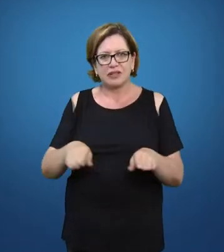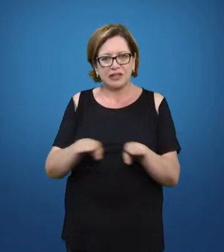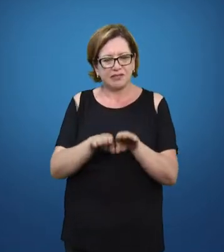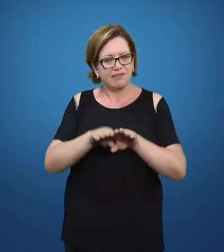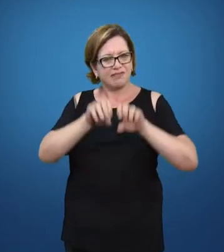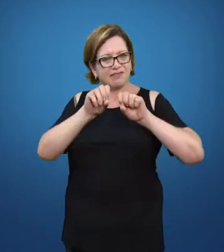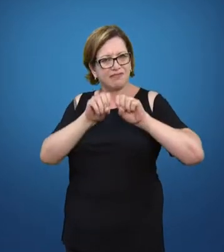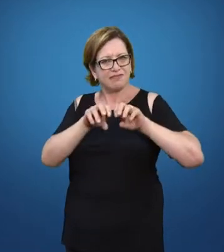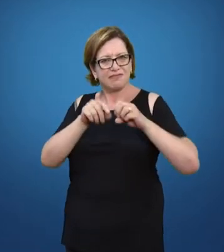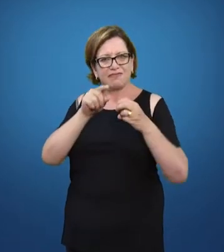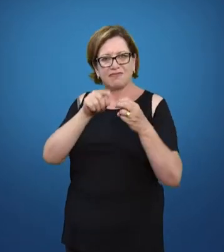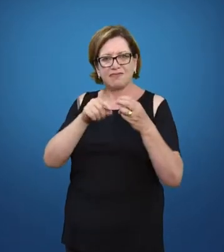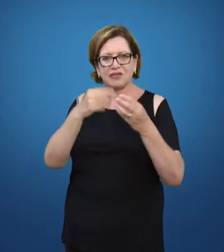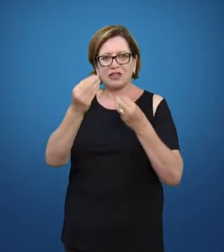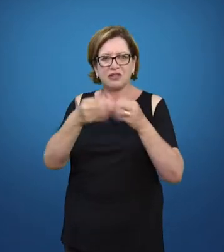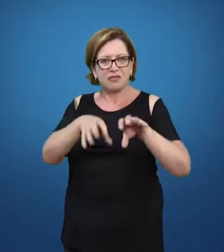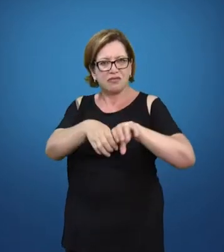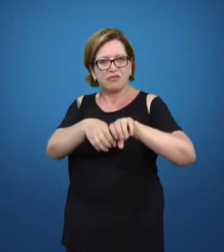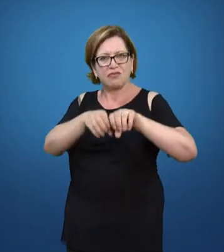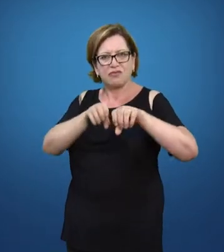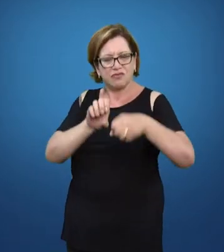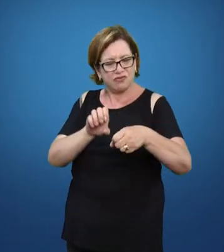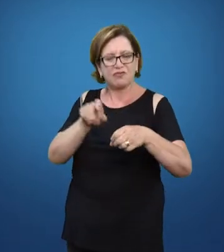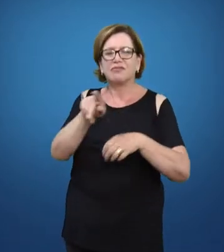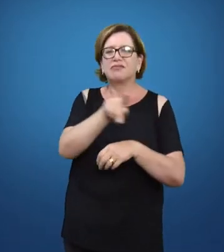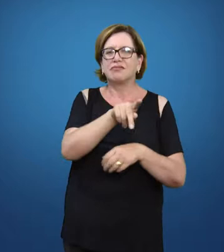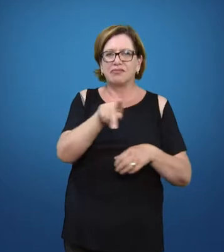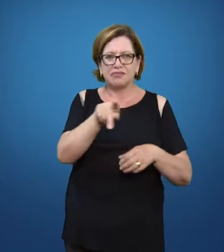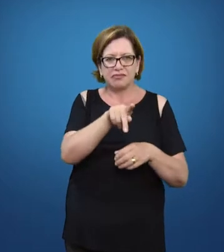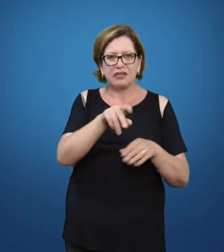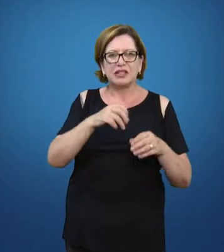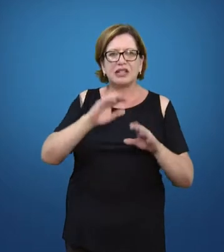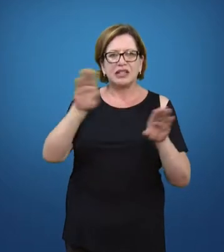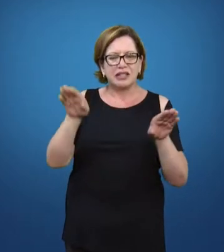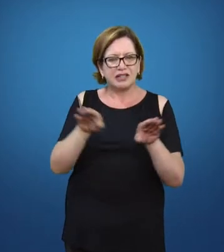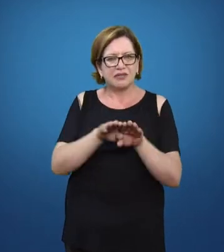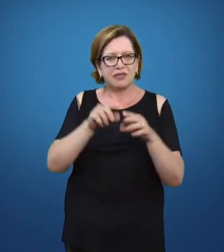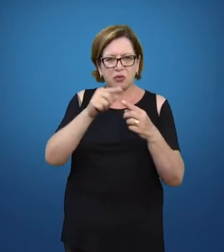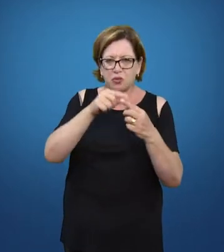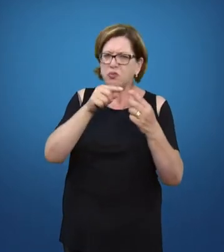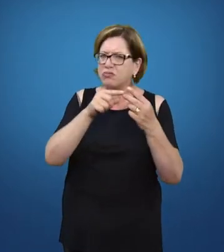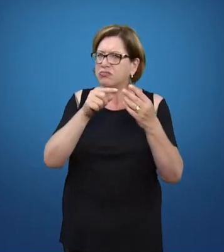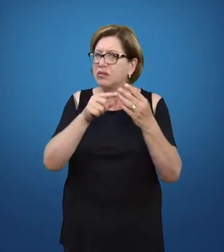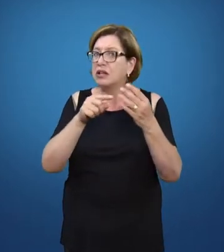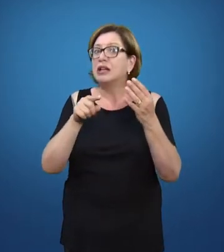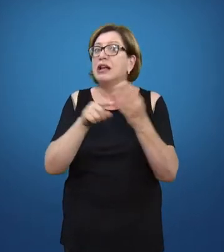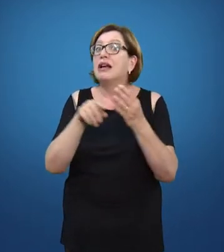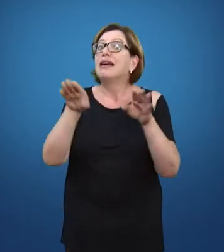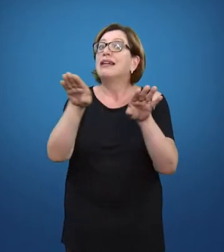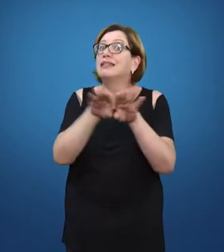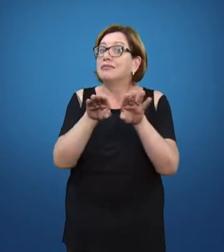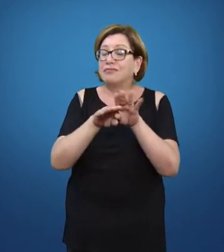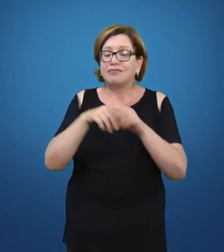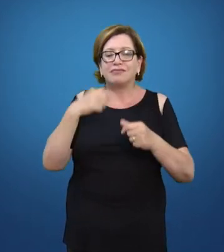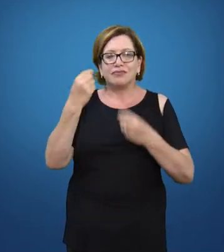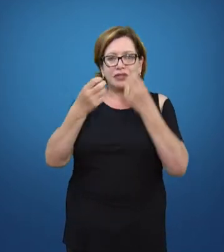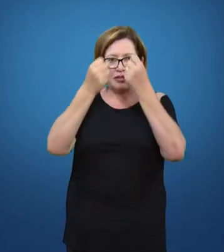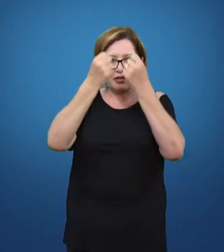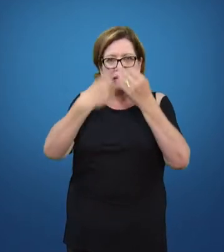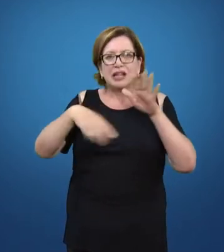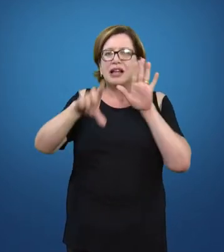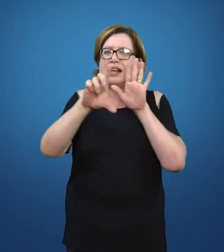também a formação do professor e além de tudo nós também passaremos nas questões das